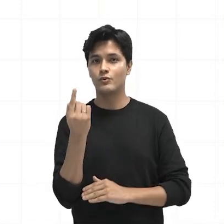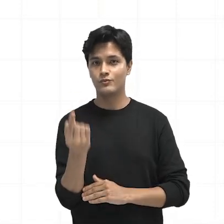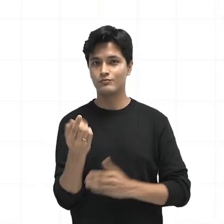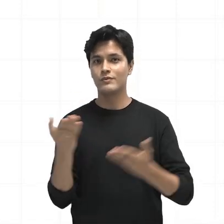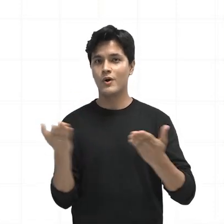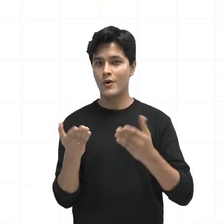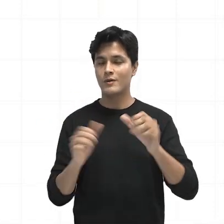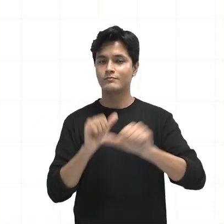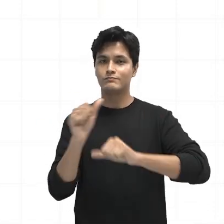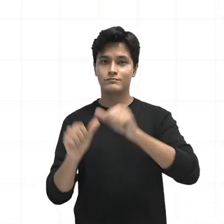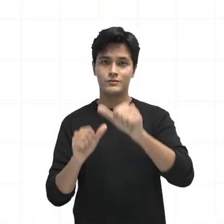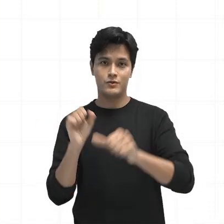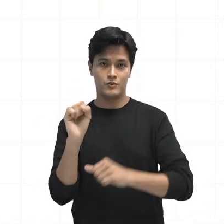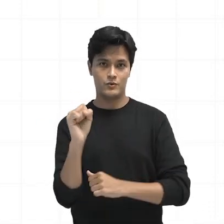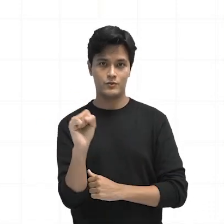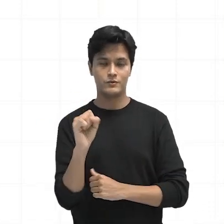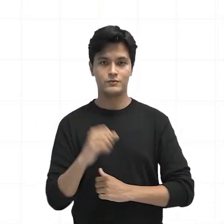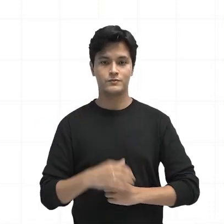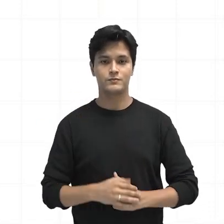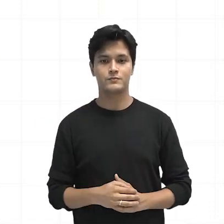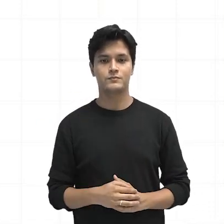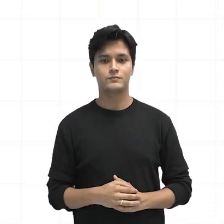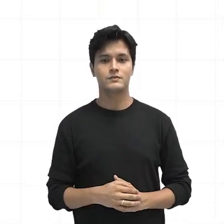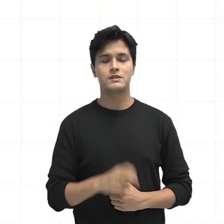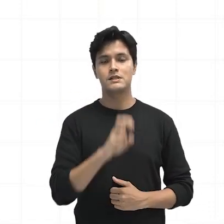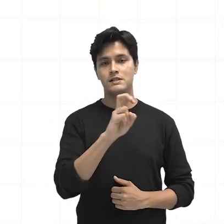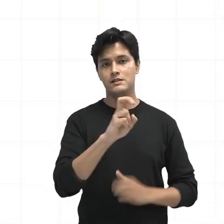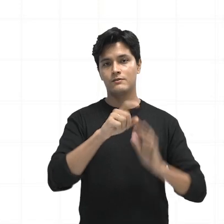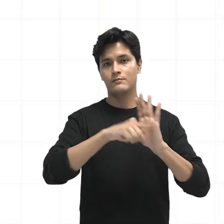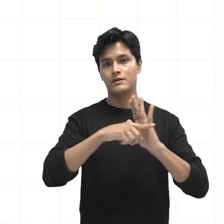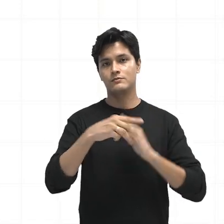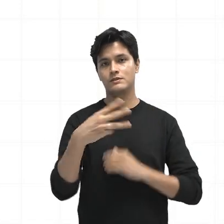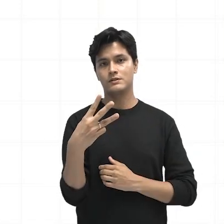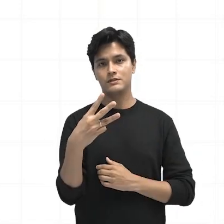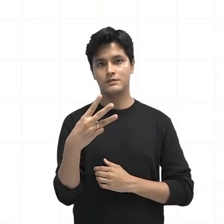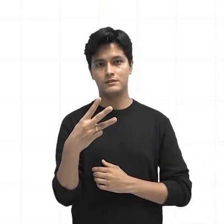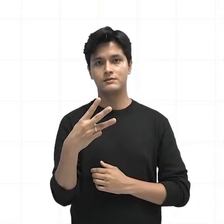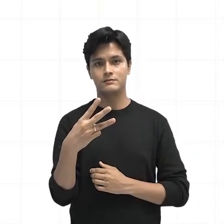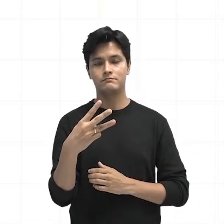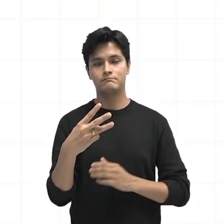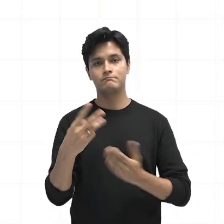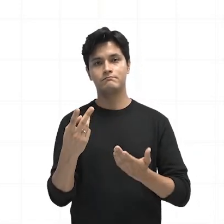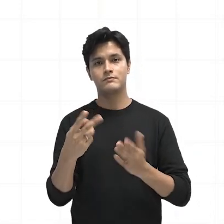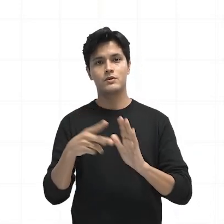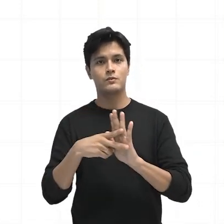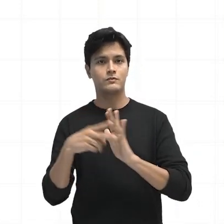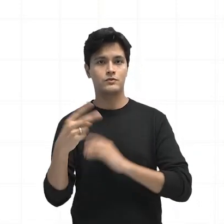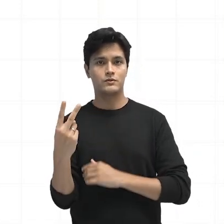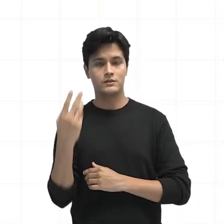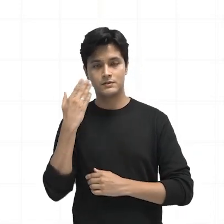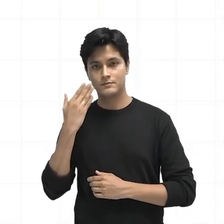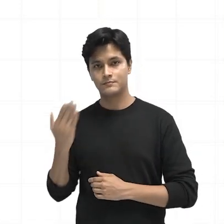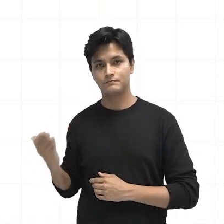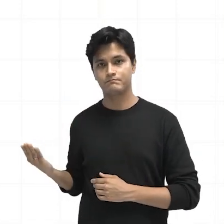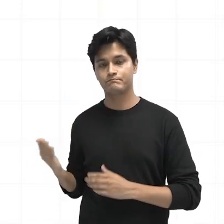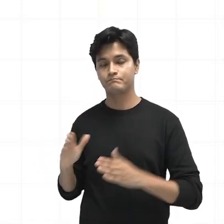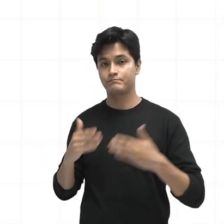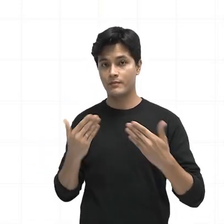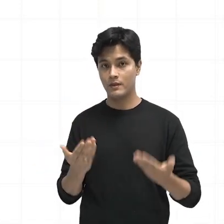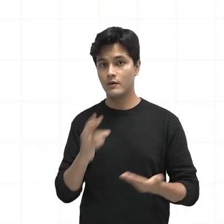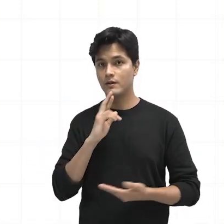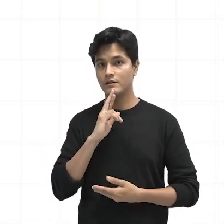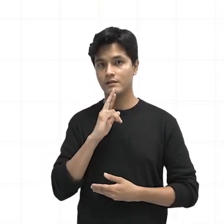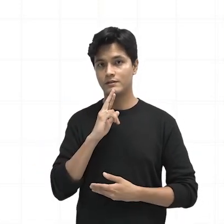8 menos 2 é 6 lá embaixo. E 5 menos 3 é 2 lá embaixo. Ou seja, pessoal, a nossa